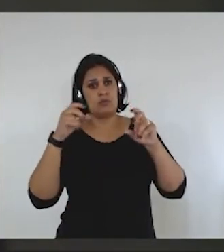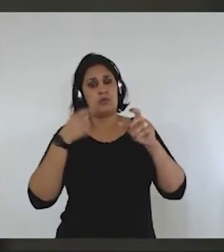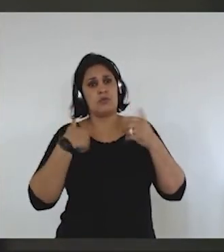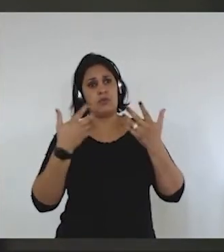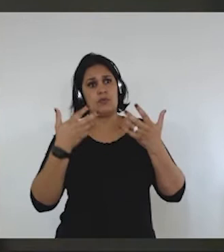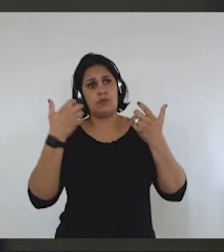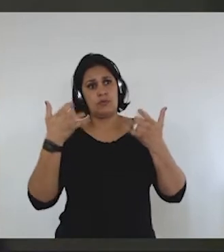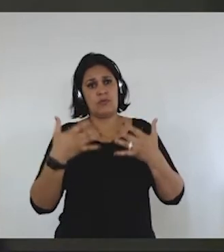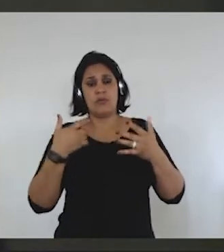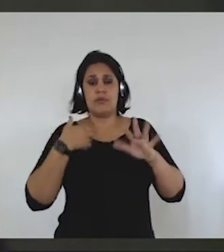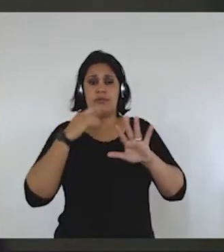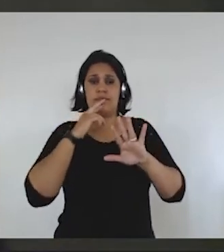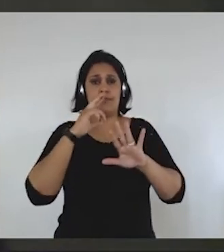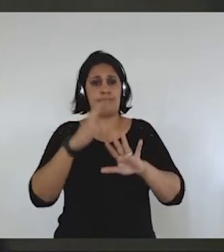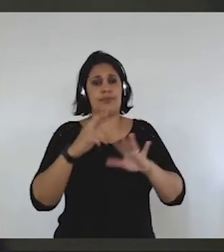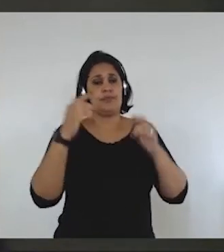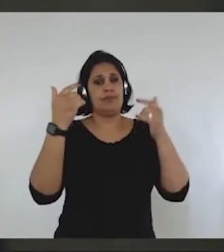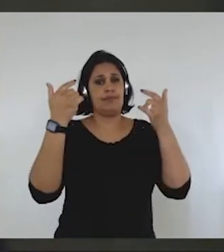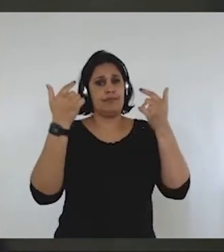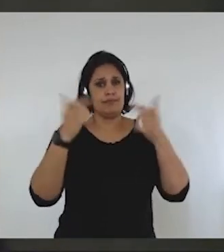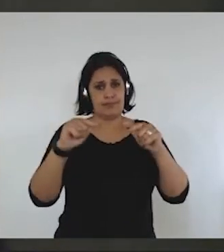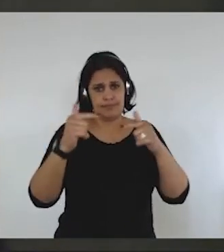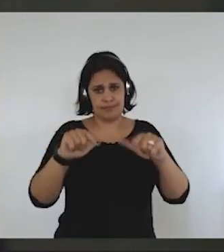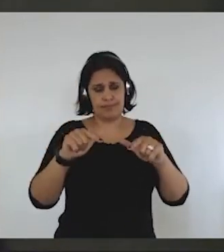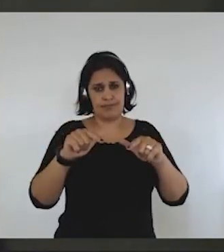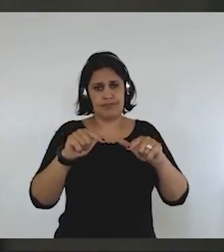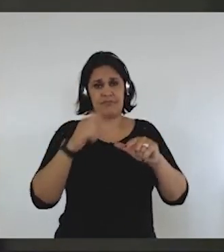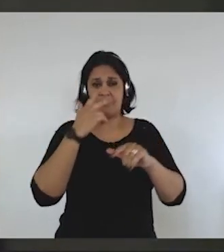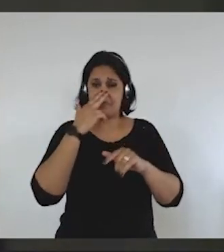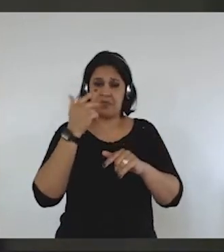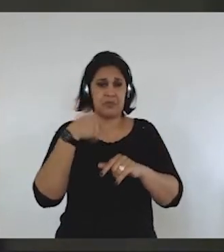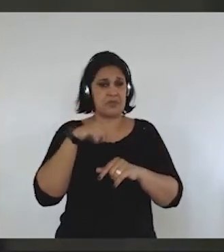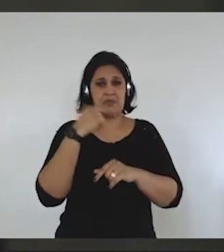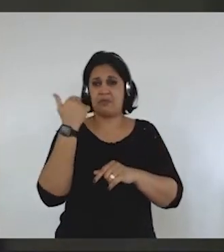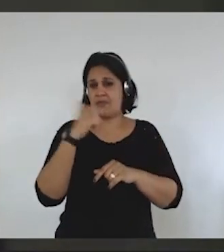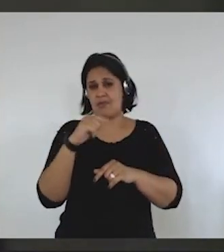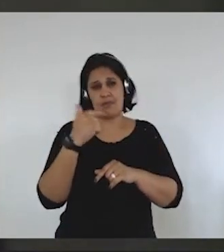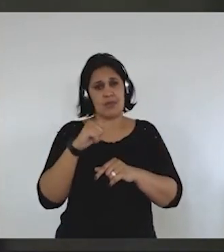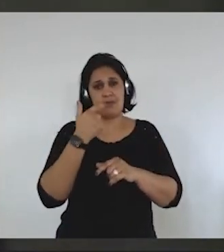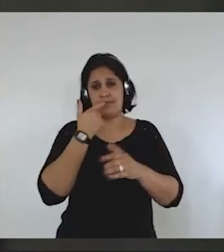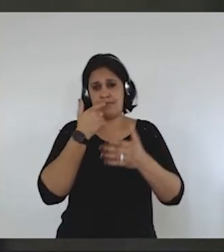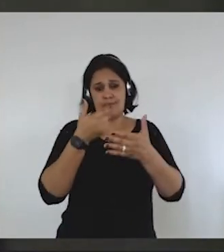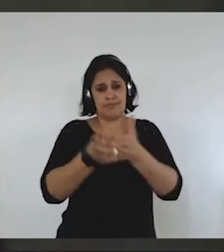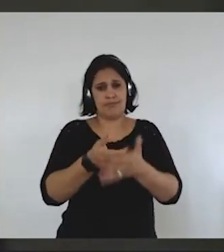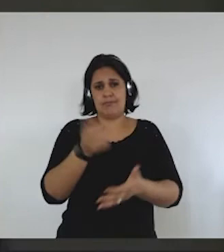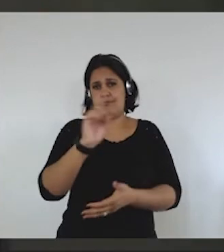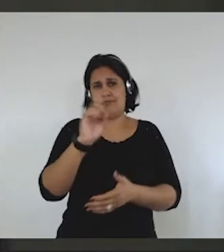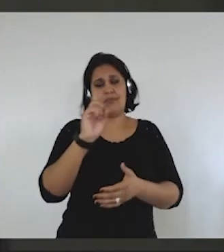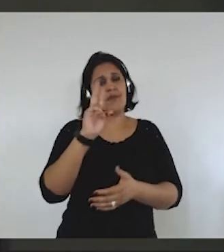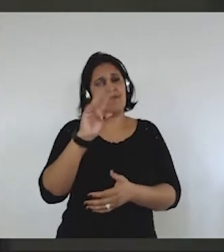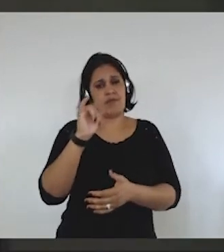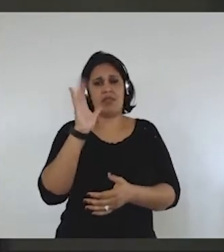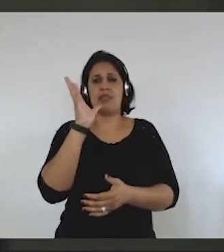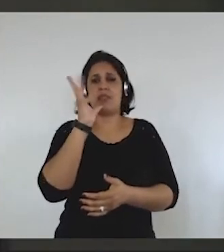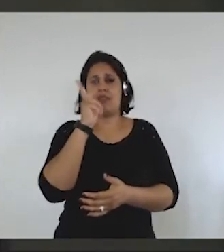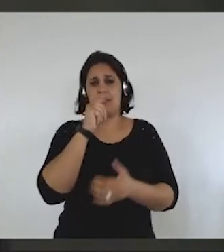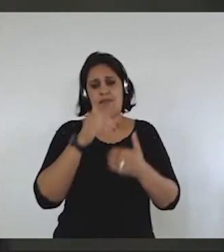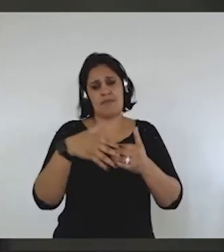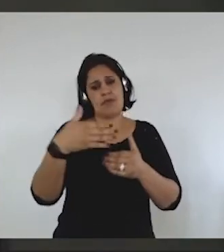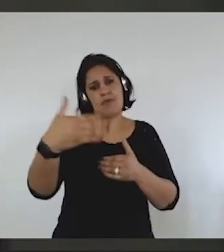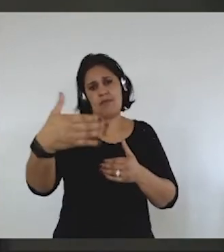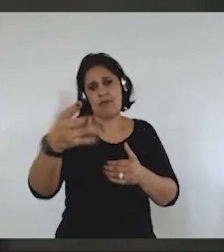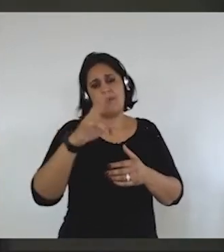disse, não tenho respostas e acho que não teremos um espaço curto de tempo, mas acho que é nossa